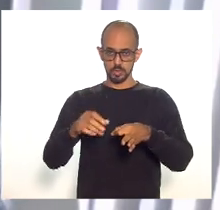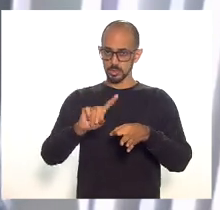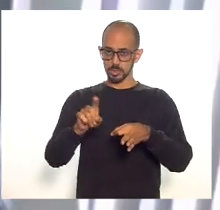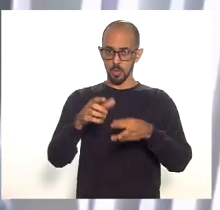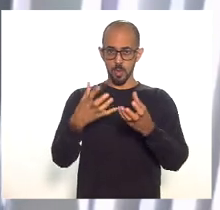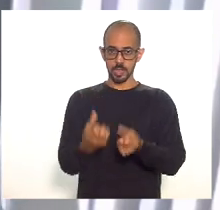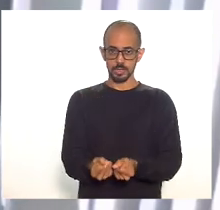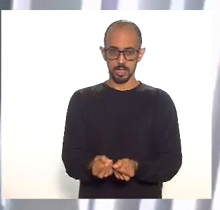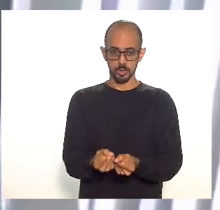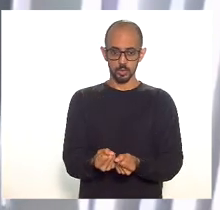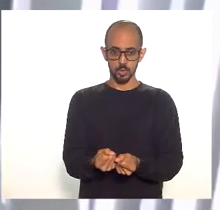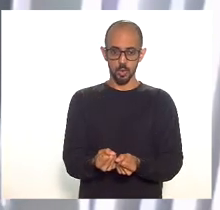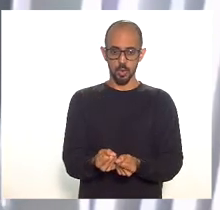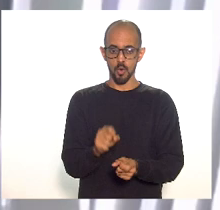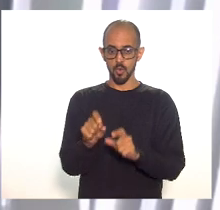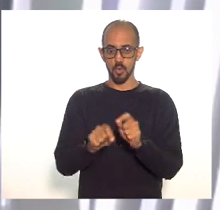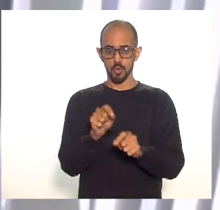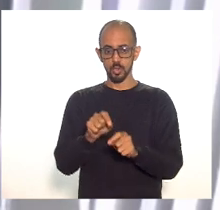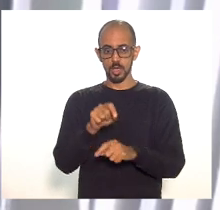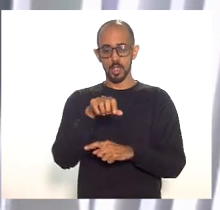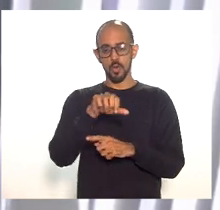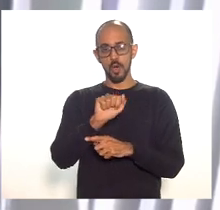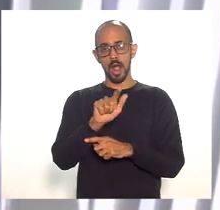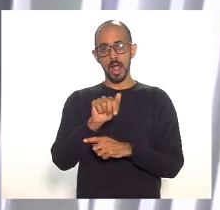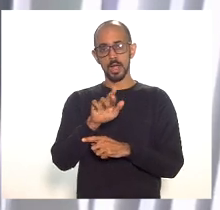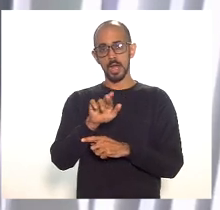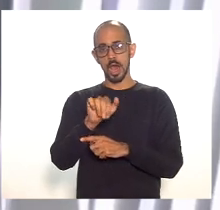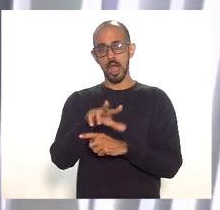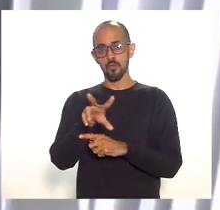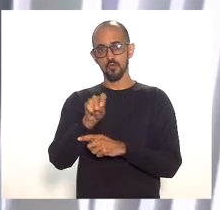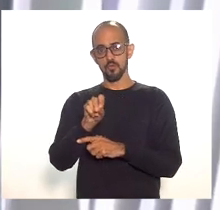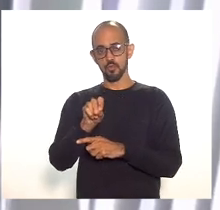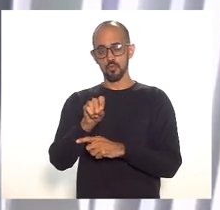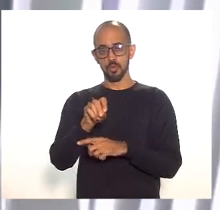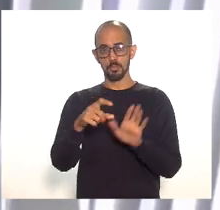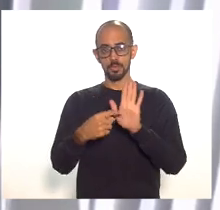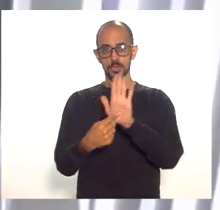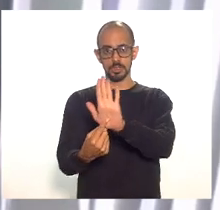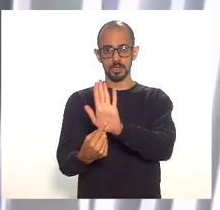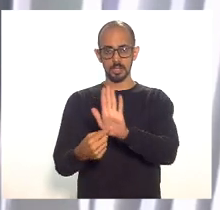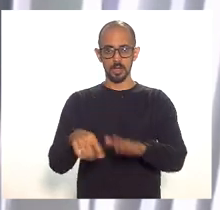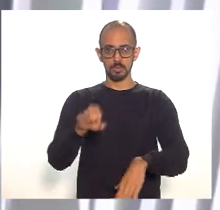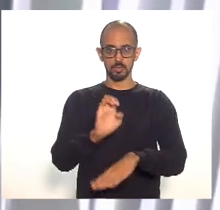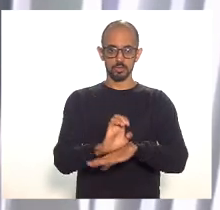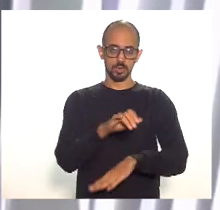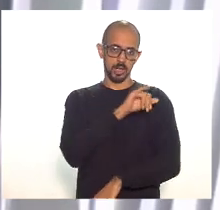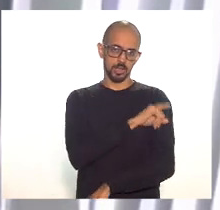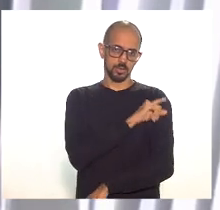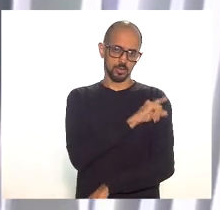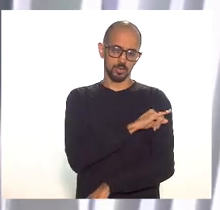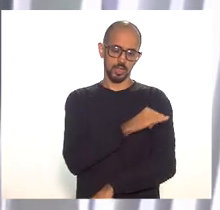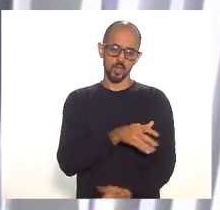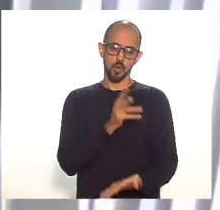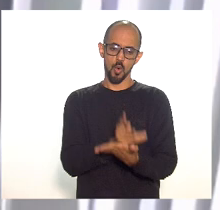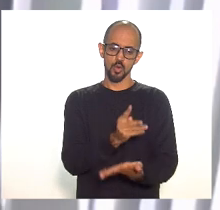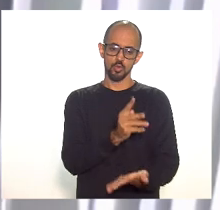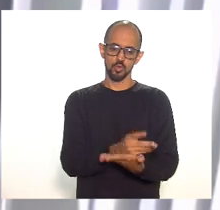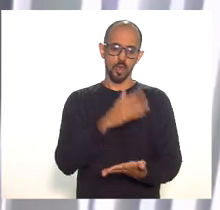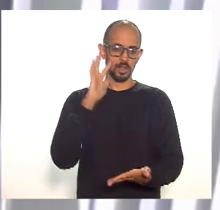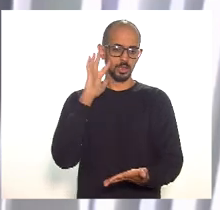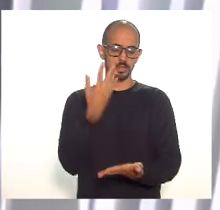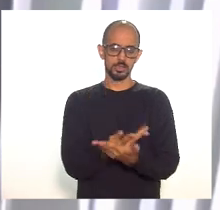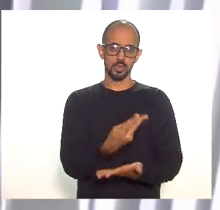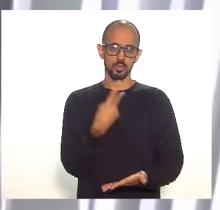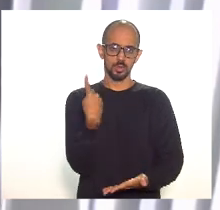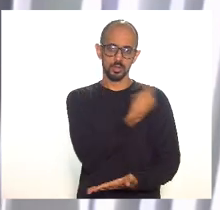não acolheu o agravo apresentado pelo Estado do Rio de Janeiro, manteve a sua decisão original, né, pediu